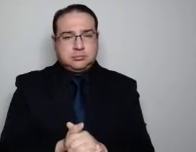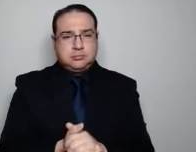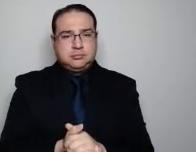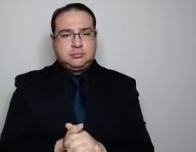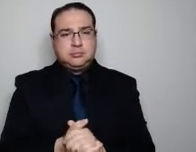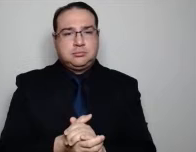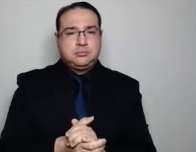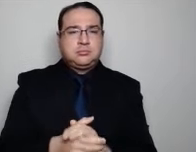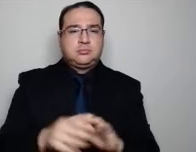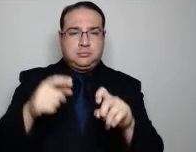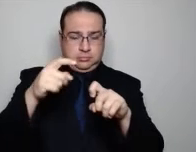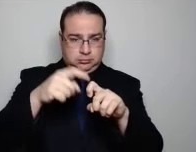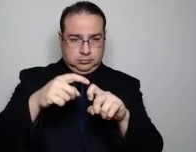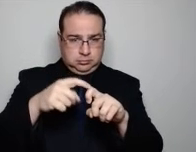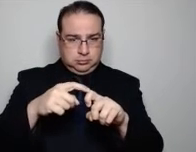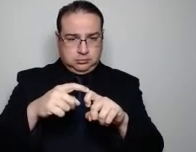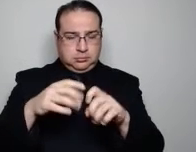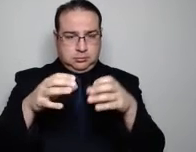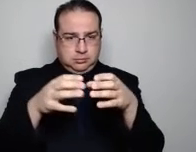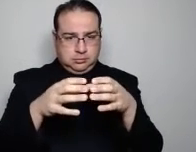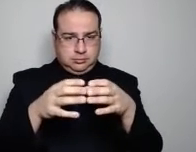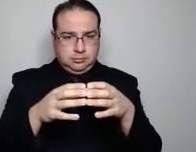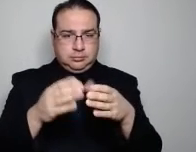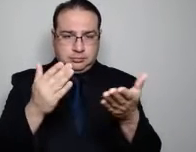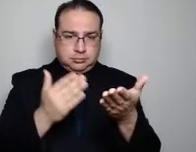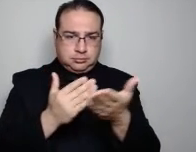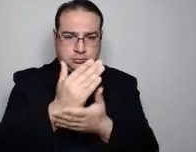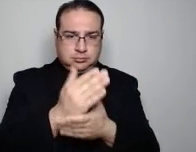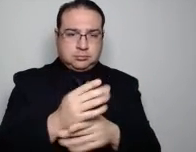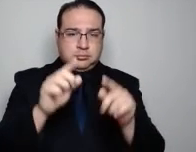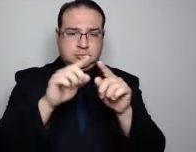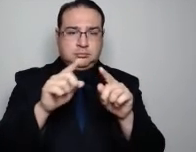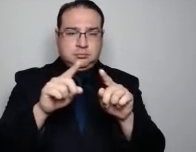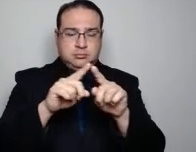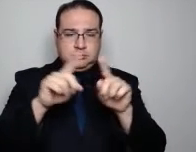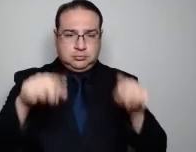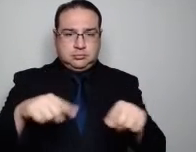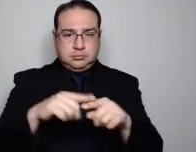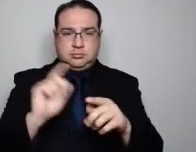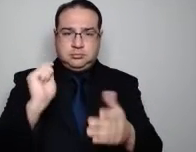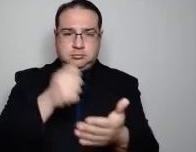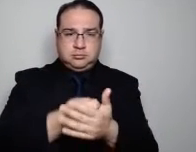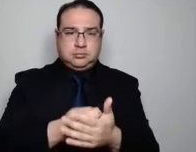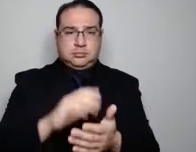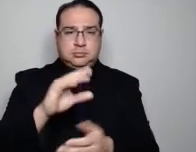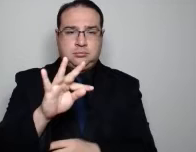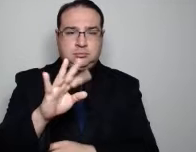seja ingressado nos quadros, mas diante pagamento da cota parte vigente